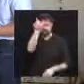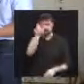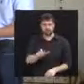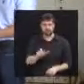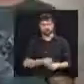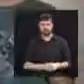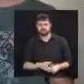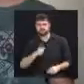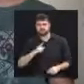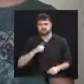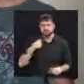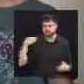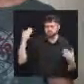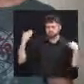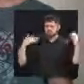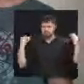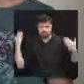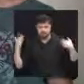no clube,